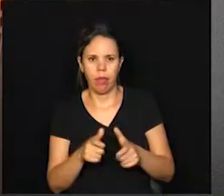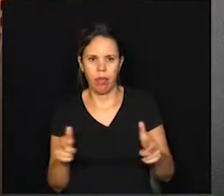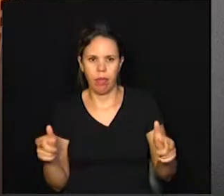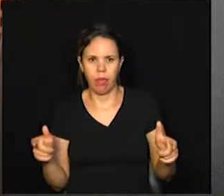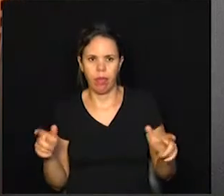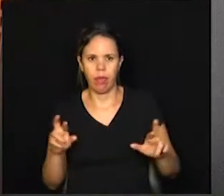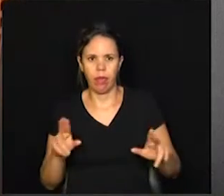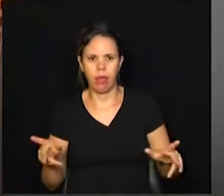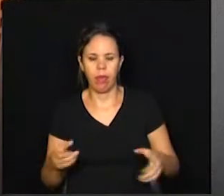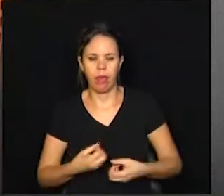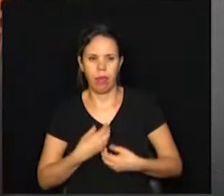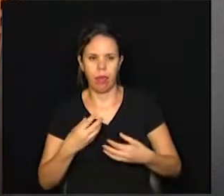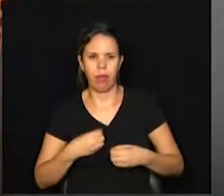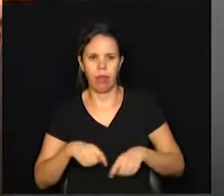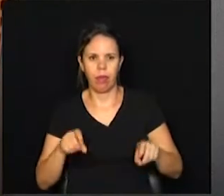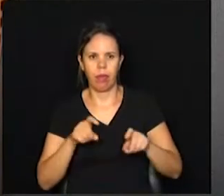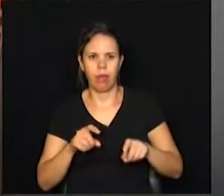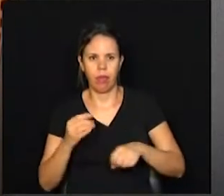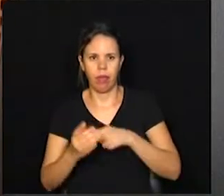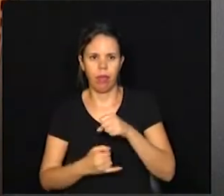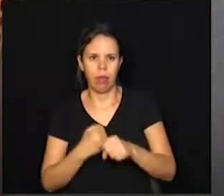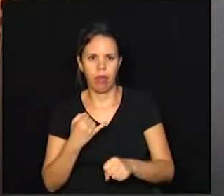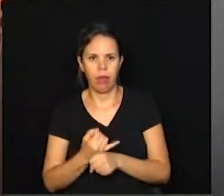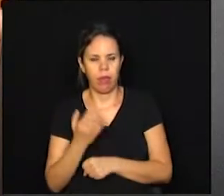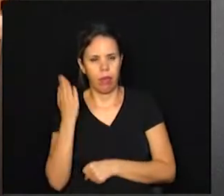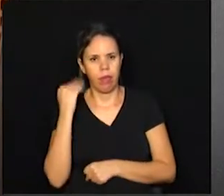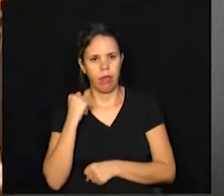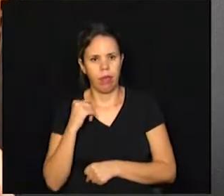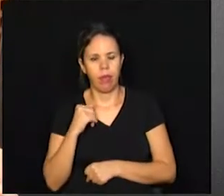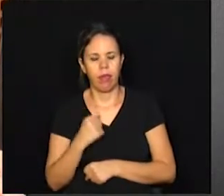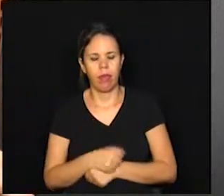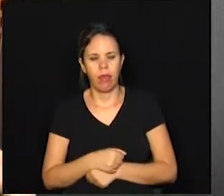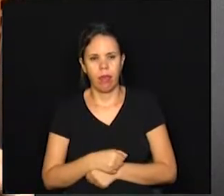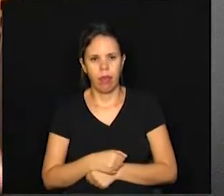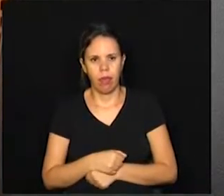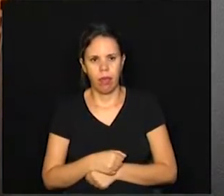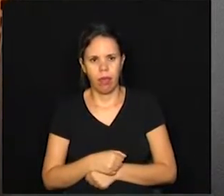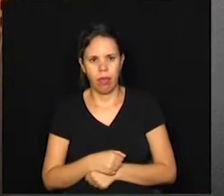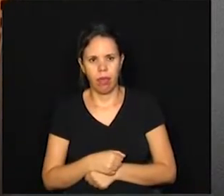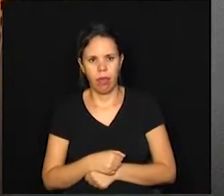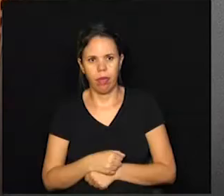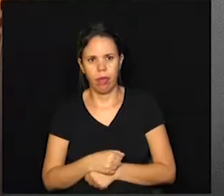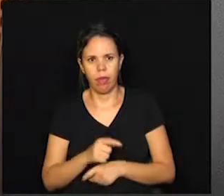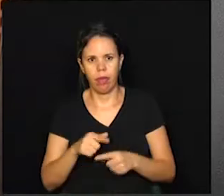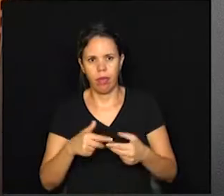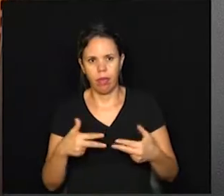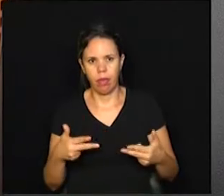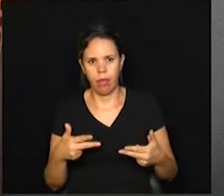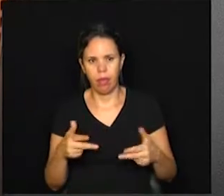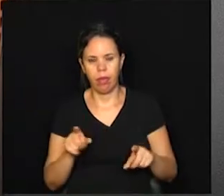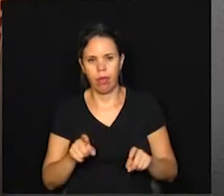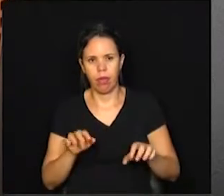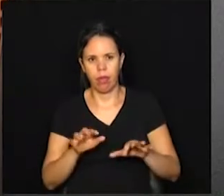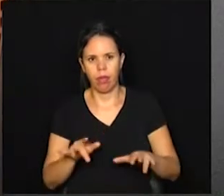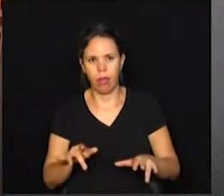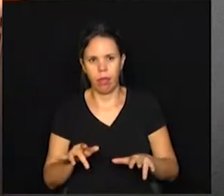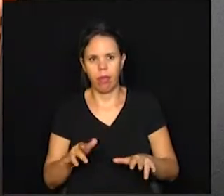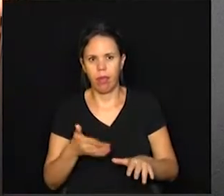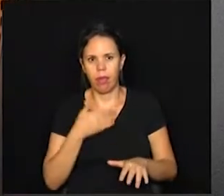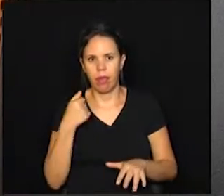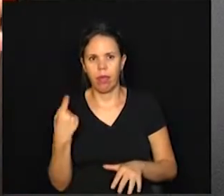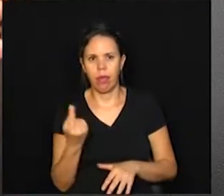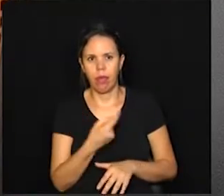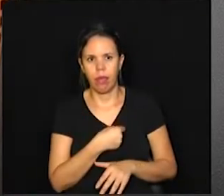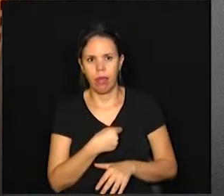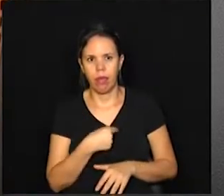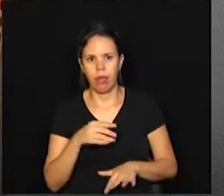completamente informatizada, gente que sabe mexer aí nesses instrumentos digitais muito melhor do que nós,